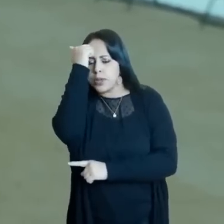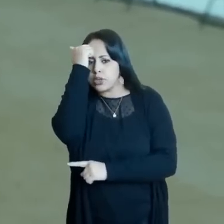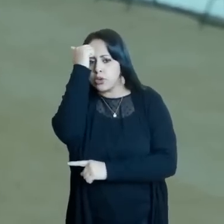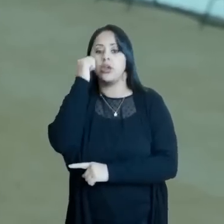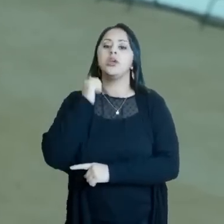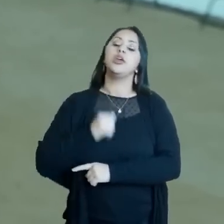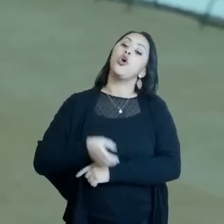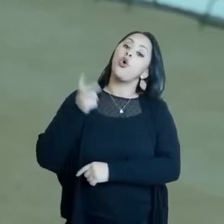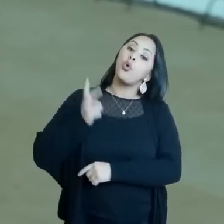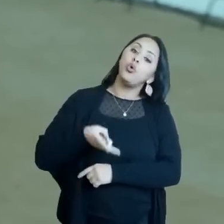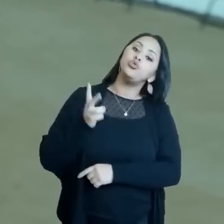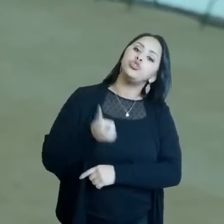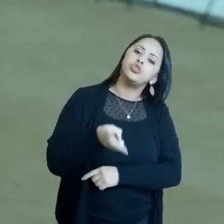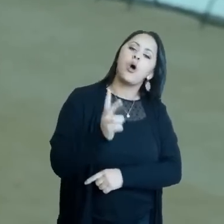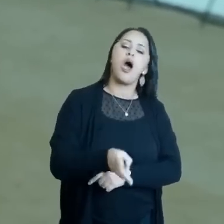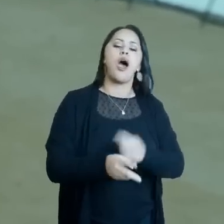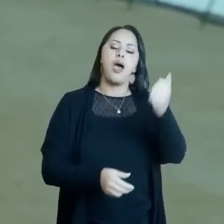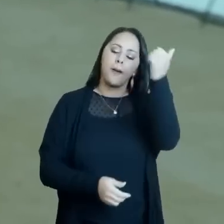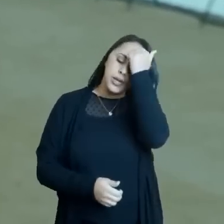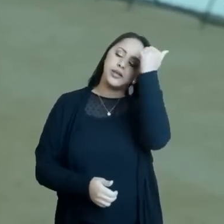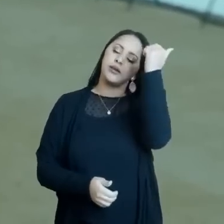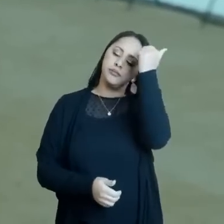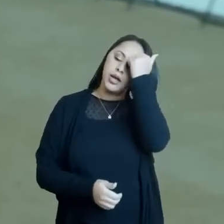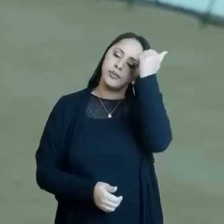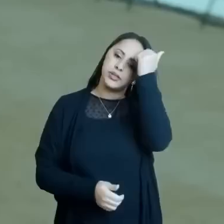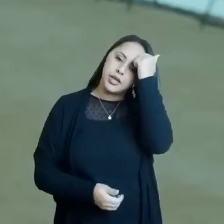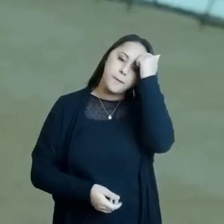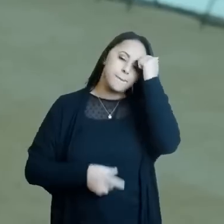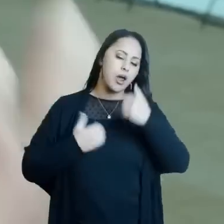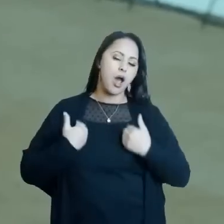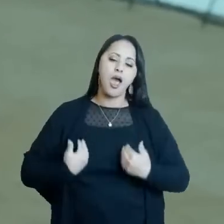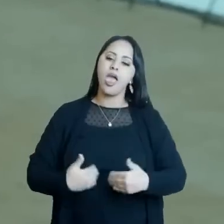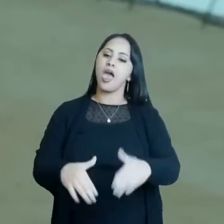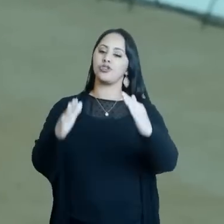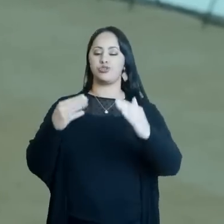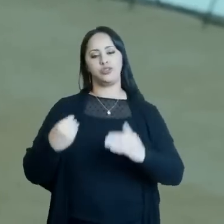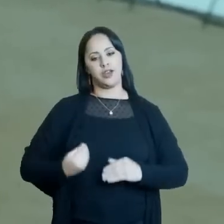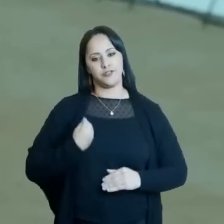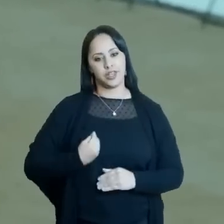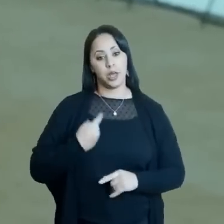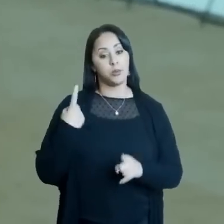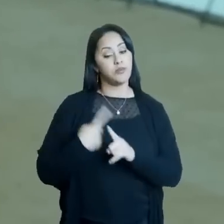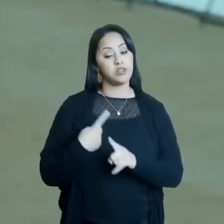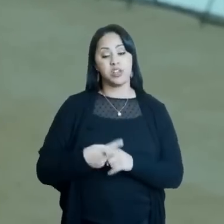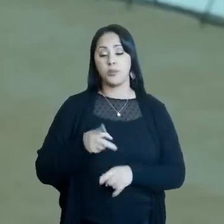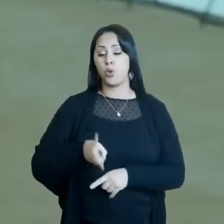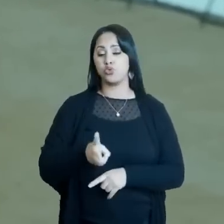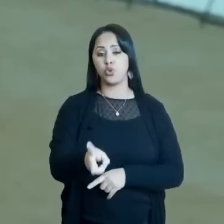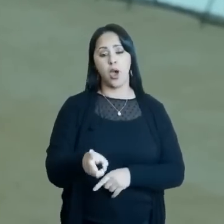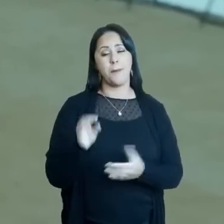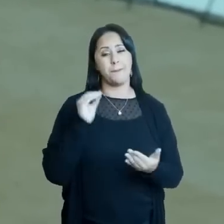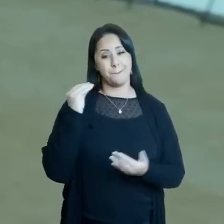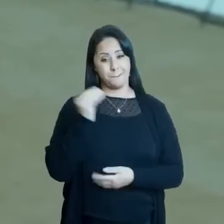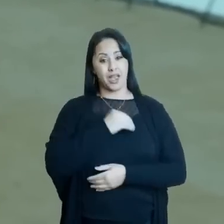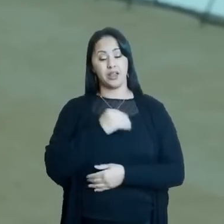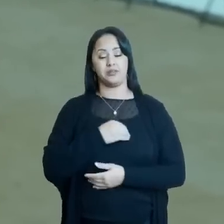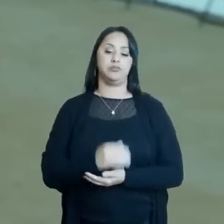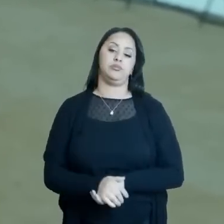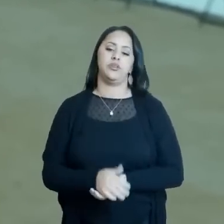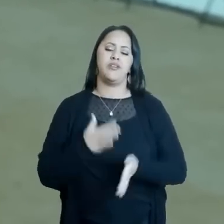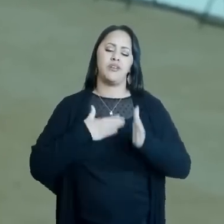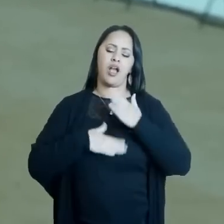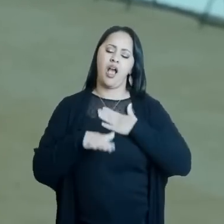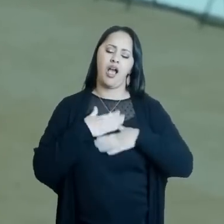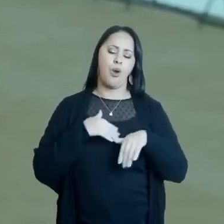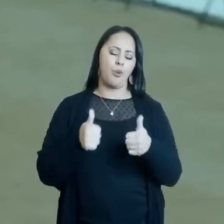e continuar arrependendo para o resto da vida, porque nós vamos continuar pecando, nós vamos continuar falhando. Então você está salvo, irmão.